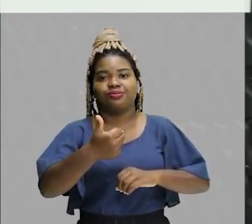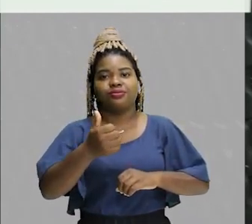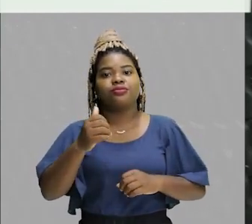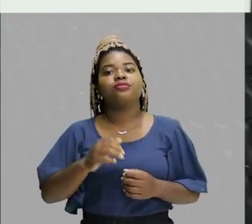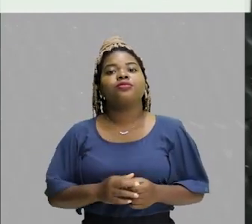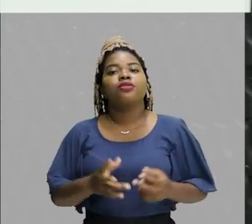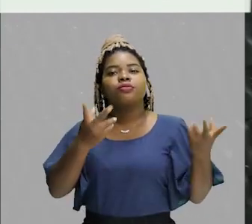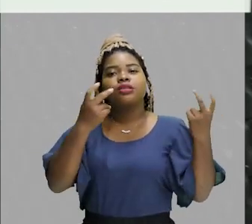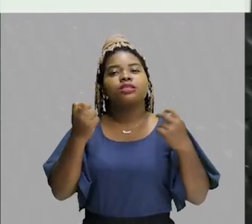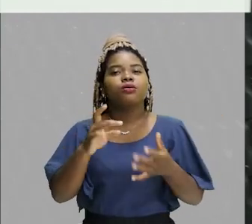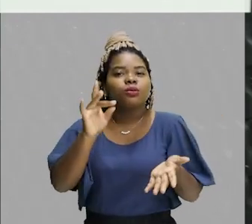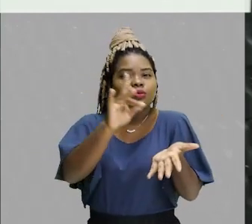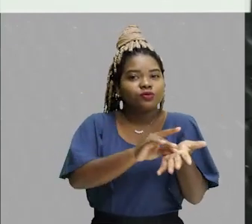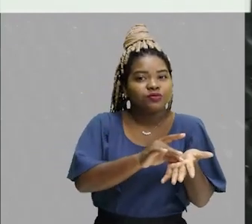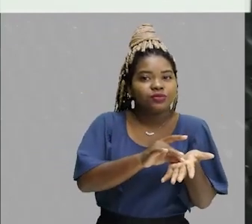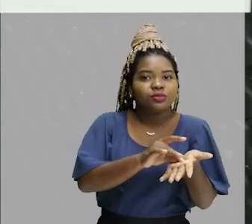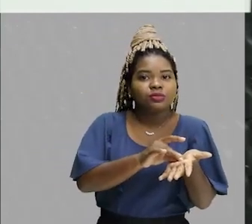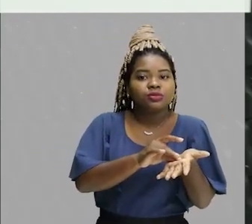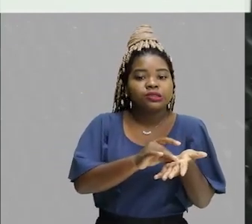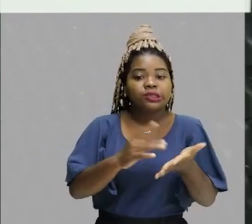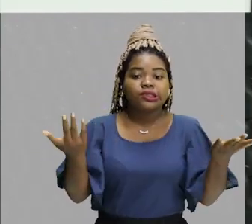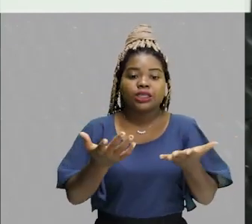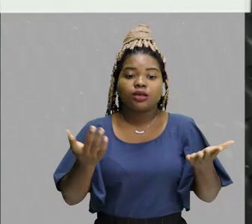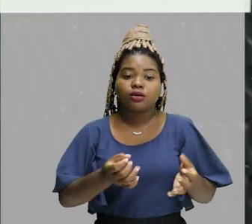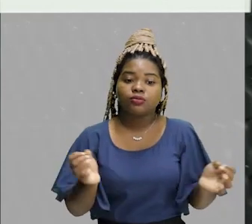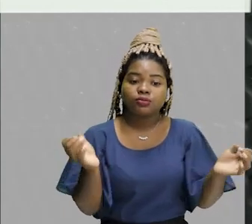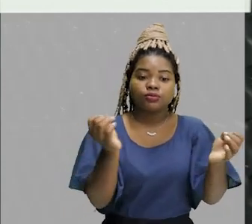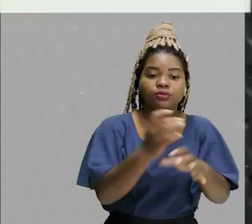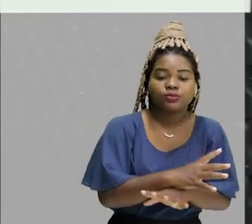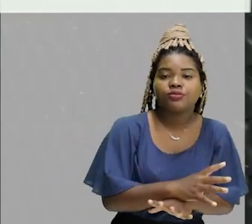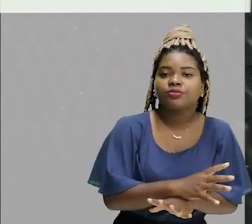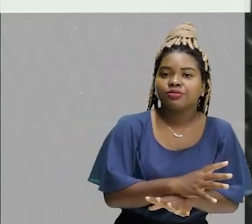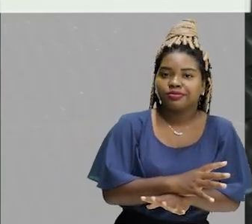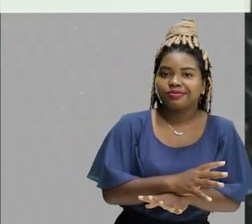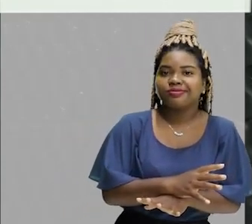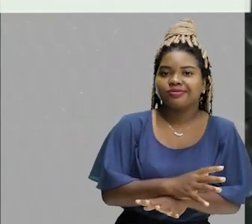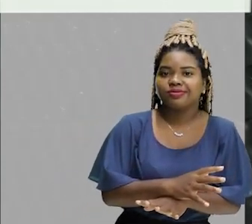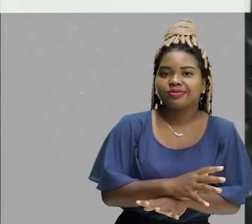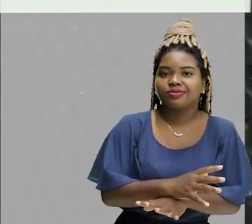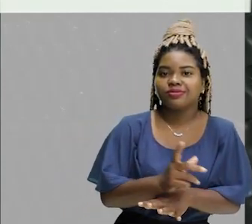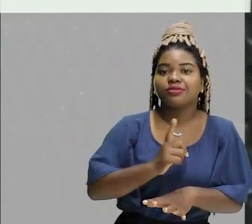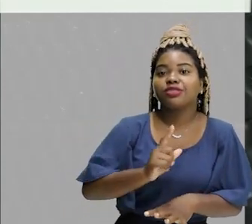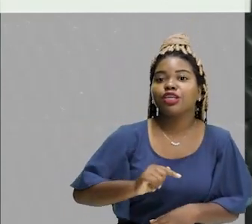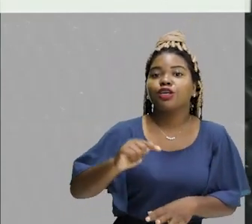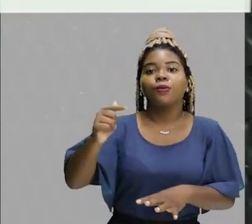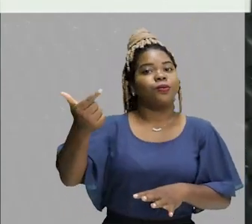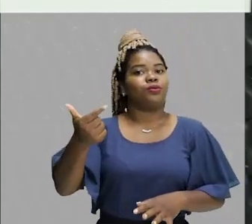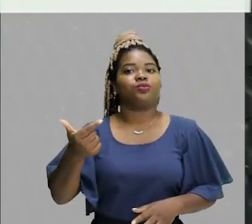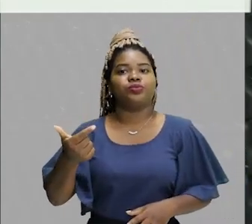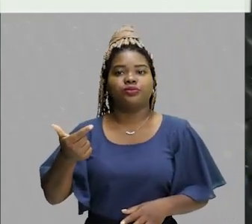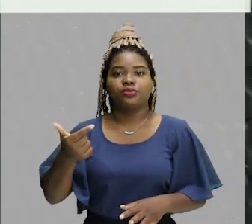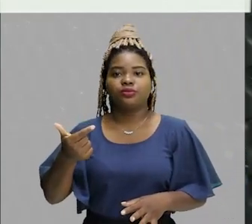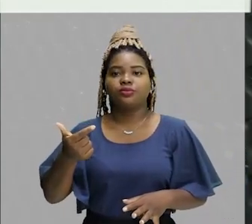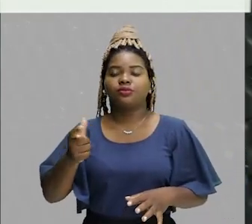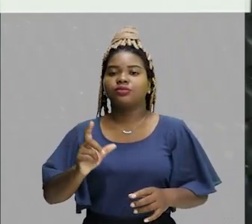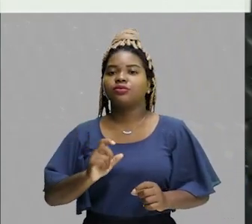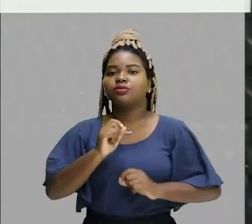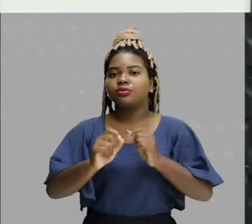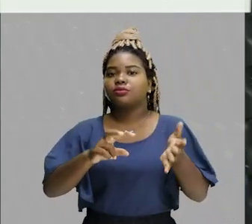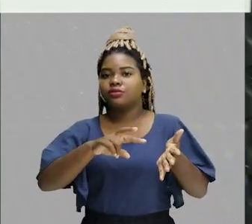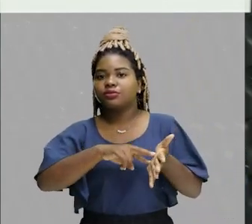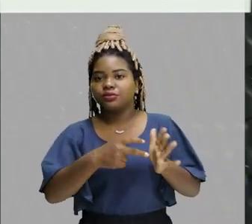evidentemente, gera a conclusão. Mas perceba, eu estou circulando dentro dos mesmos conjuntos, eu não